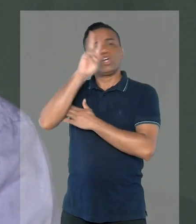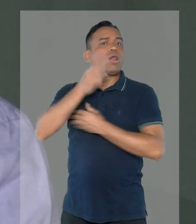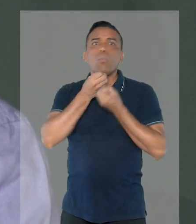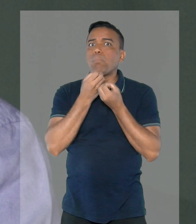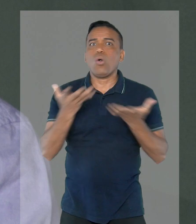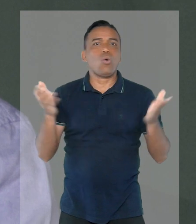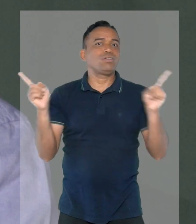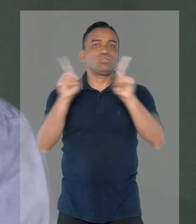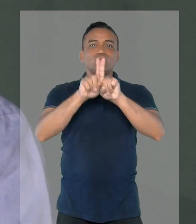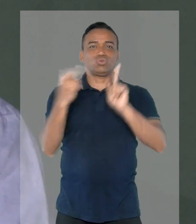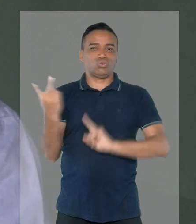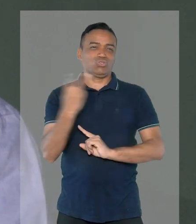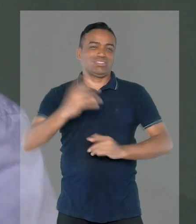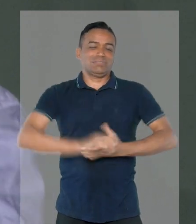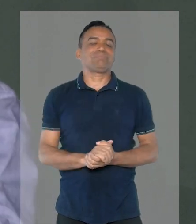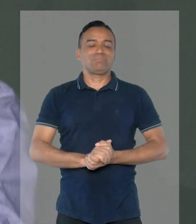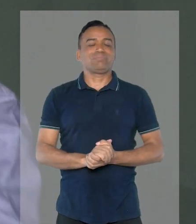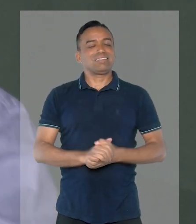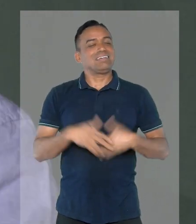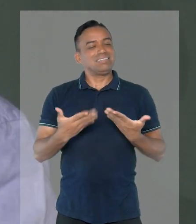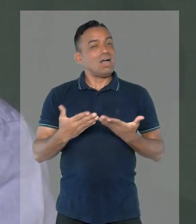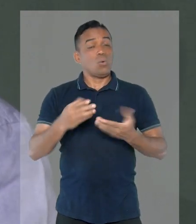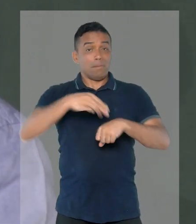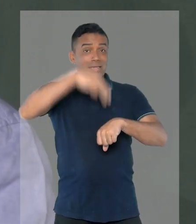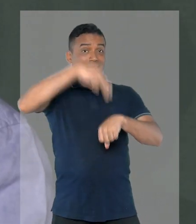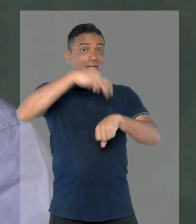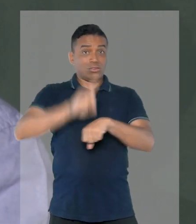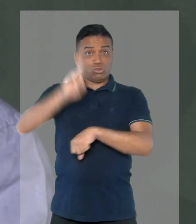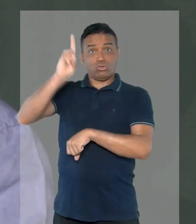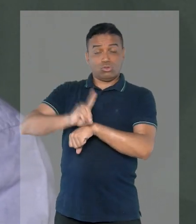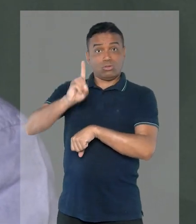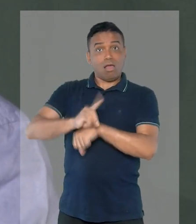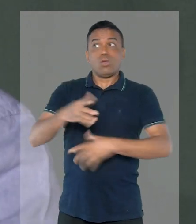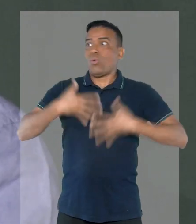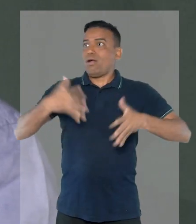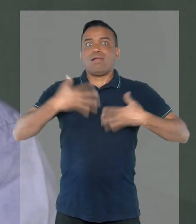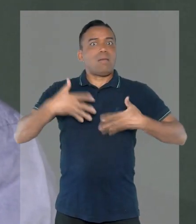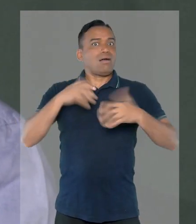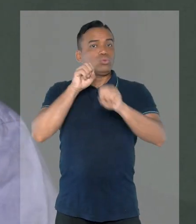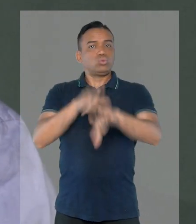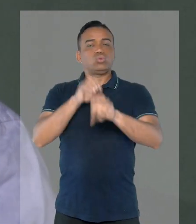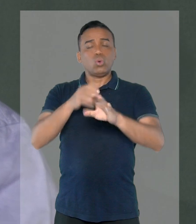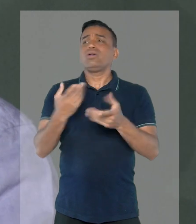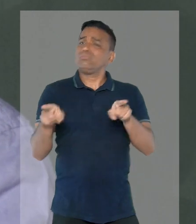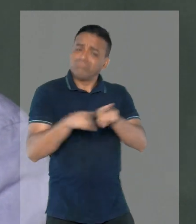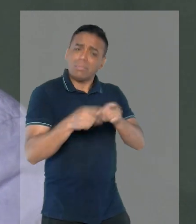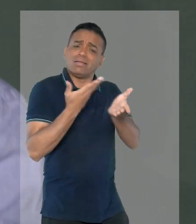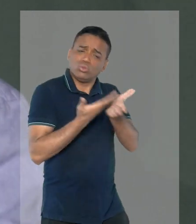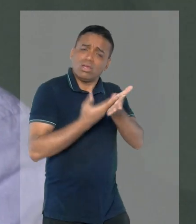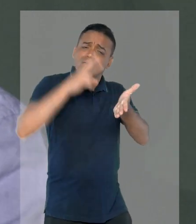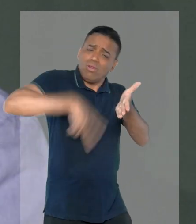pena. Mas, enfim, entre o mestrado e o doutorado, então, eu fiquei em Carangola dando aula durante um bom tempo e fiquei